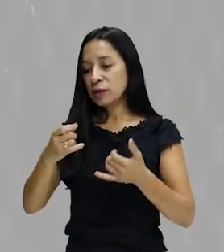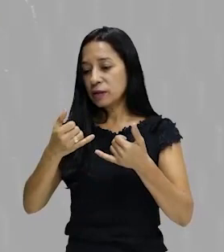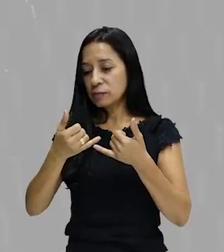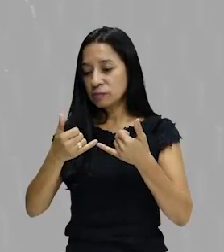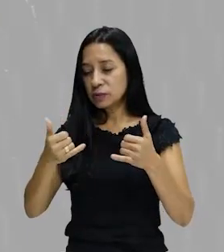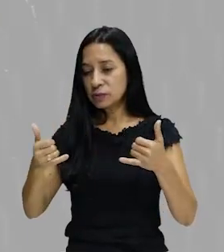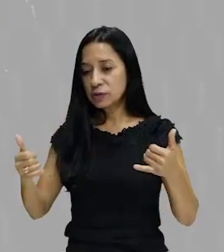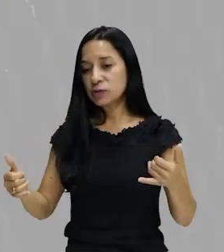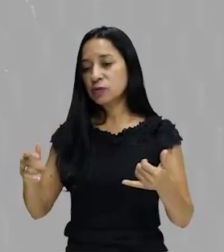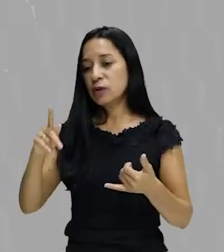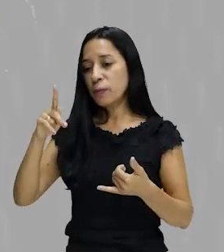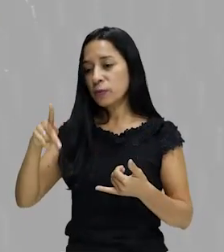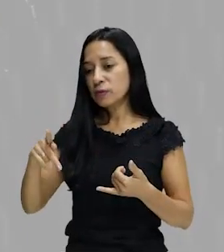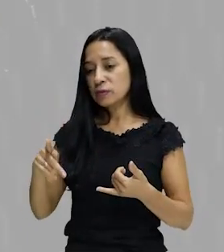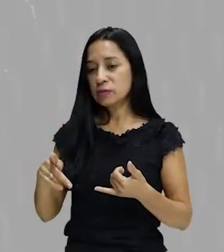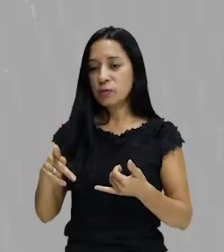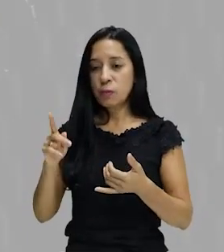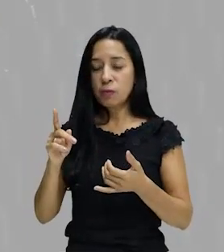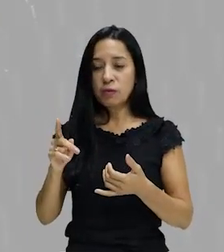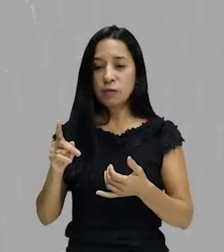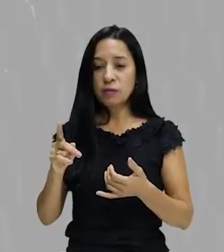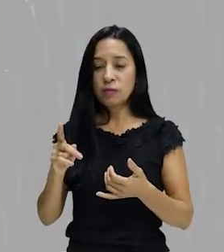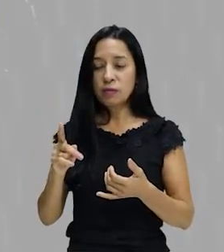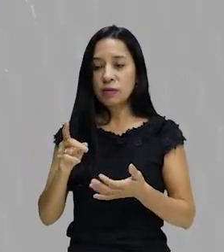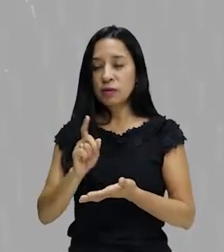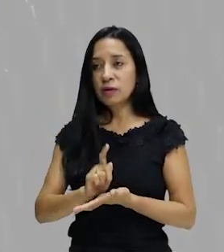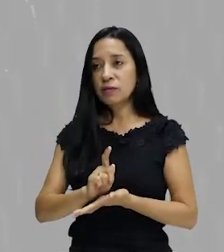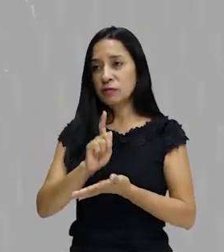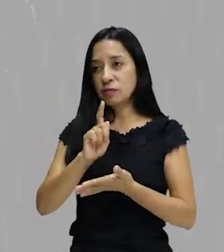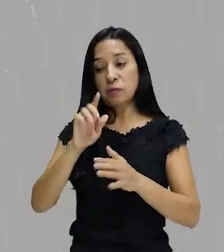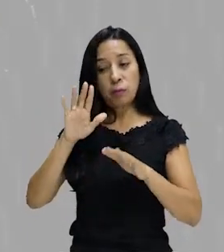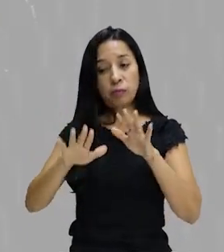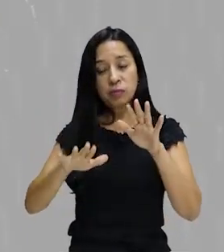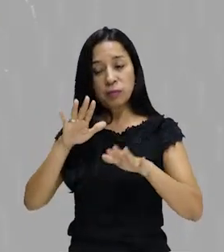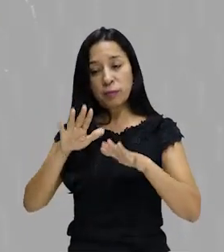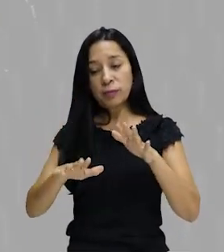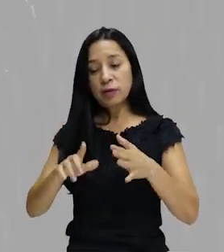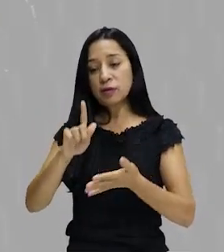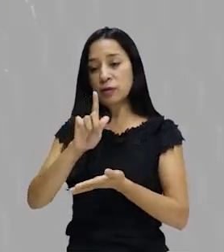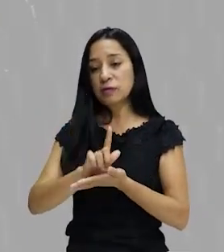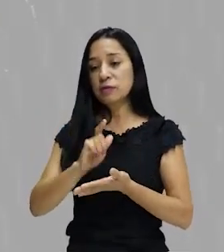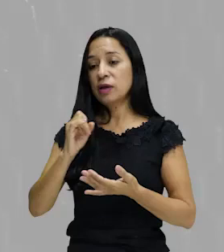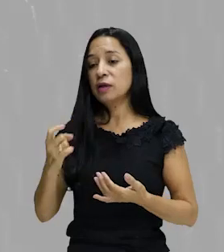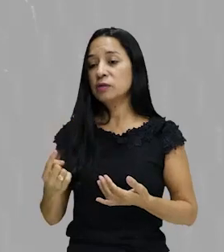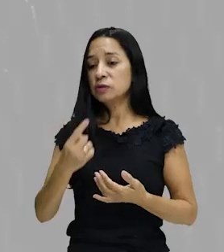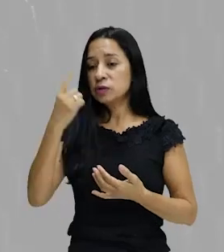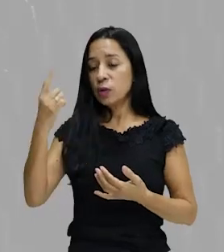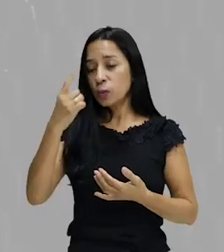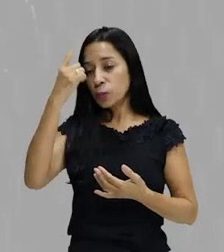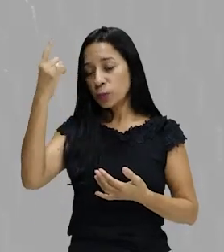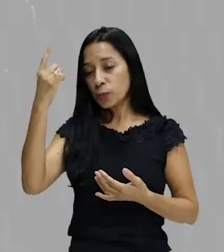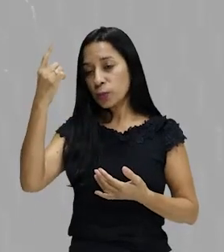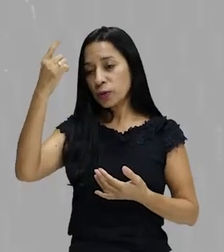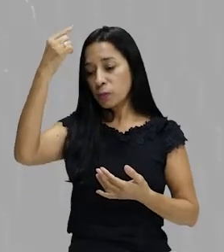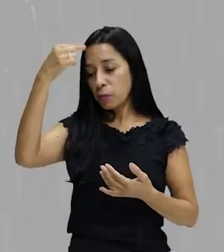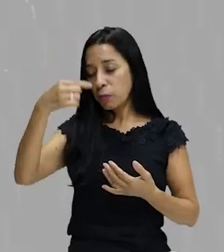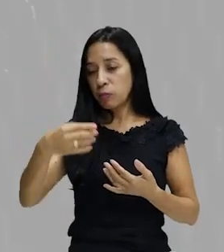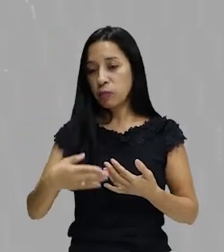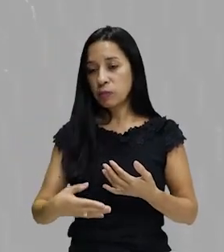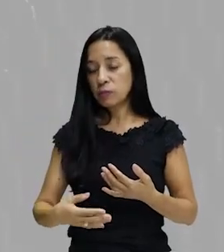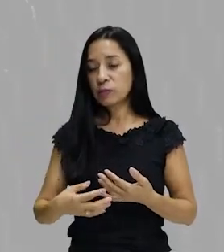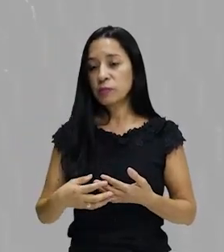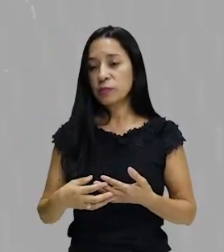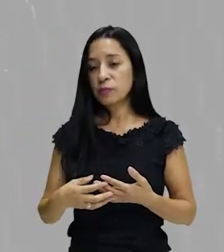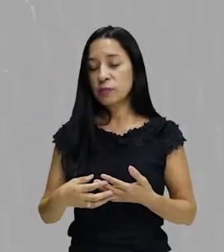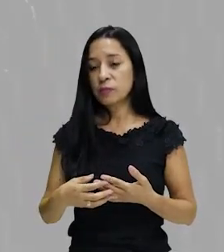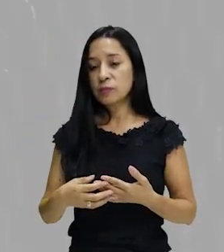nome já diz, depende da gravidade, depende da altura, então ela vai cair, certo? O que faz